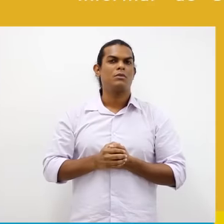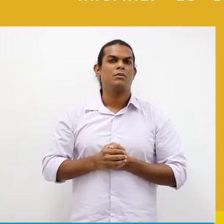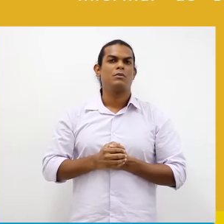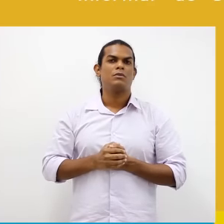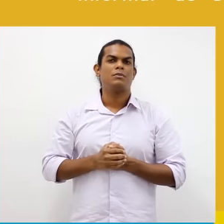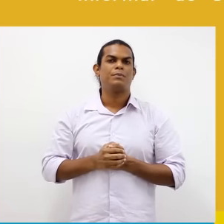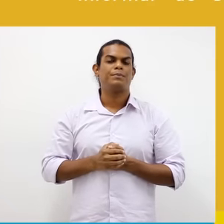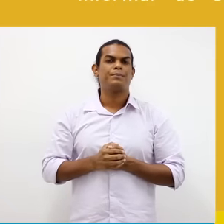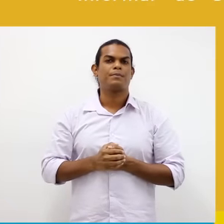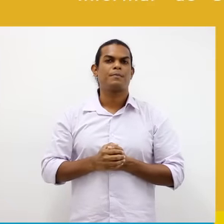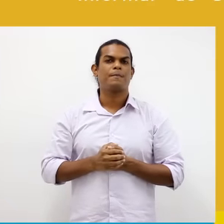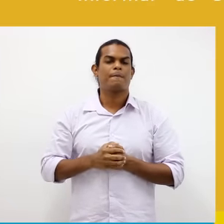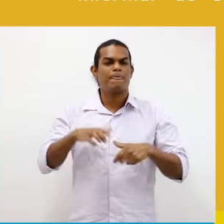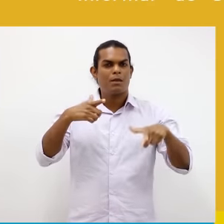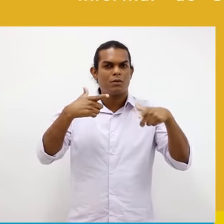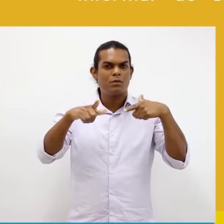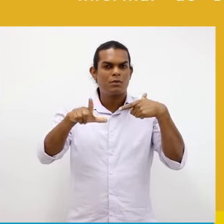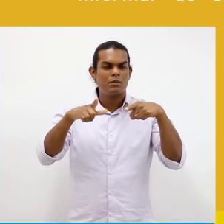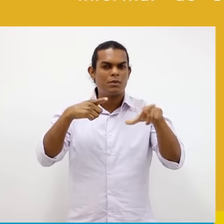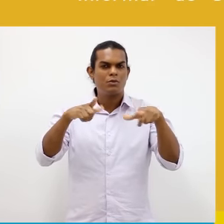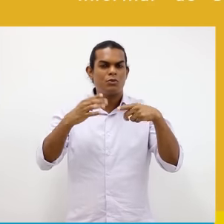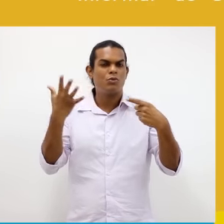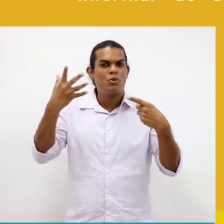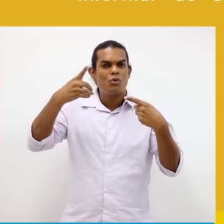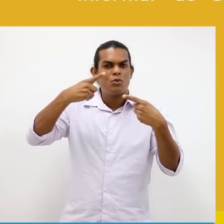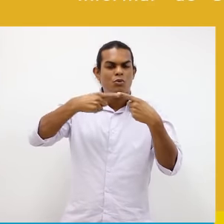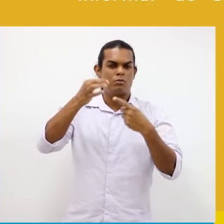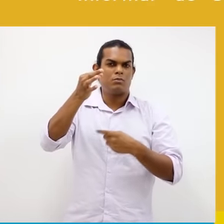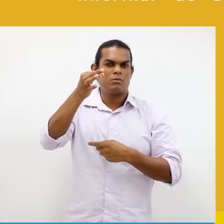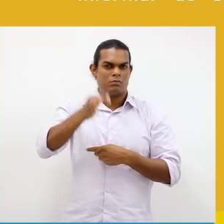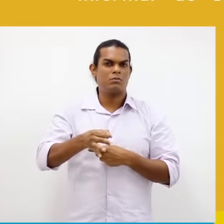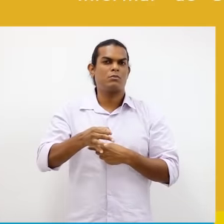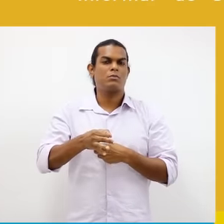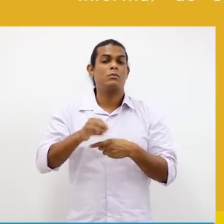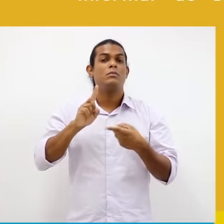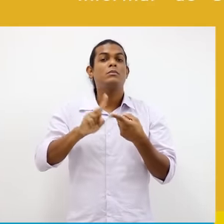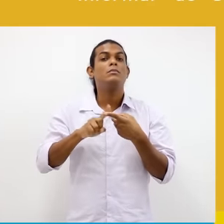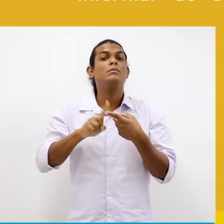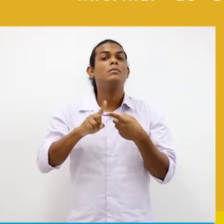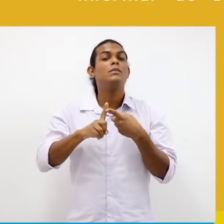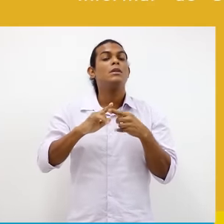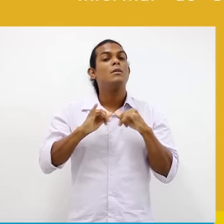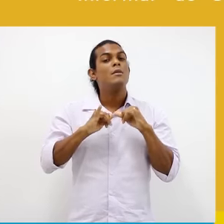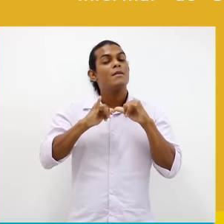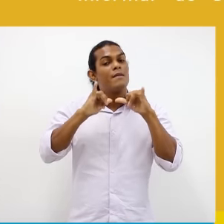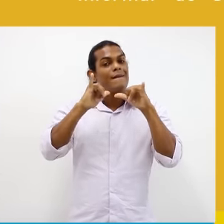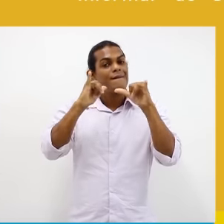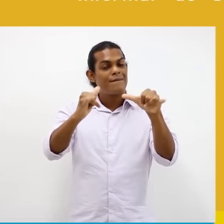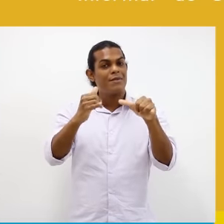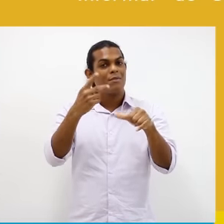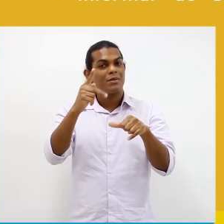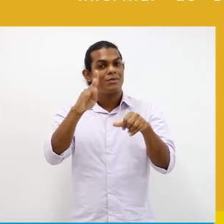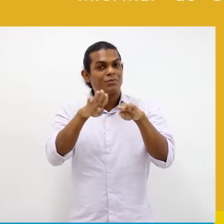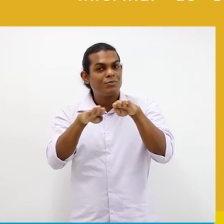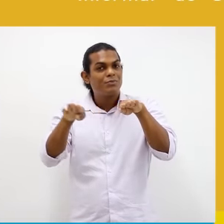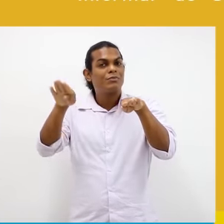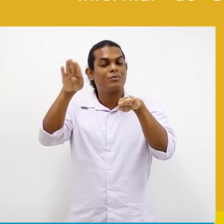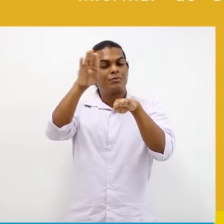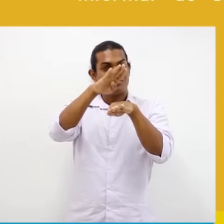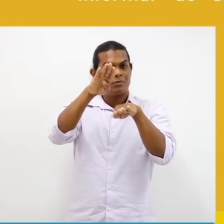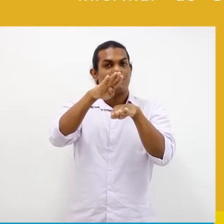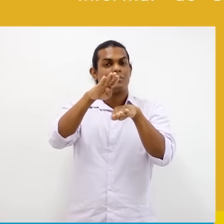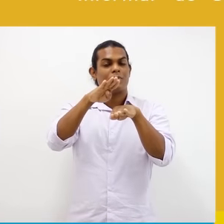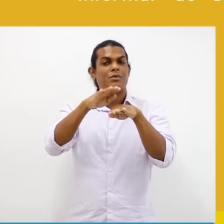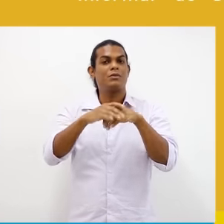trabalhador siga corretamente as instruções lá contidas. E informar ao seu superior hierárquico, obrigação do trabalhador,